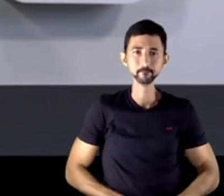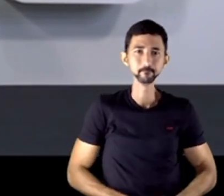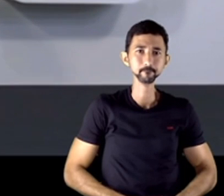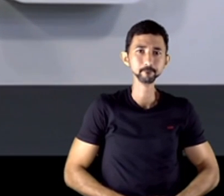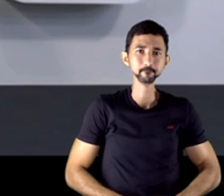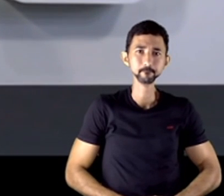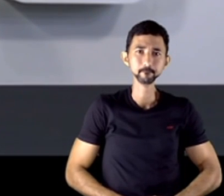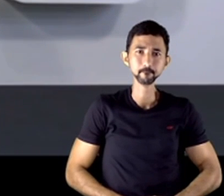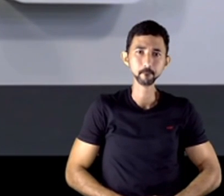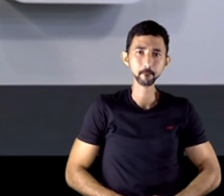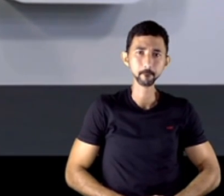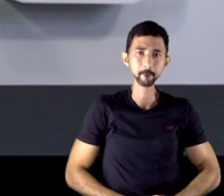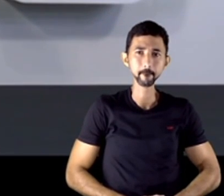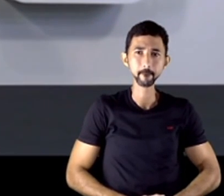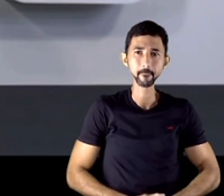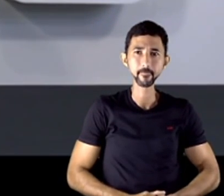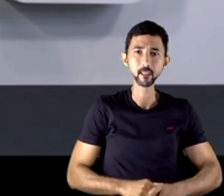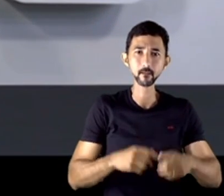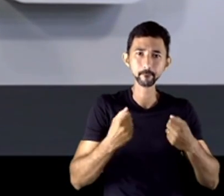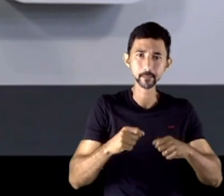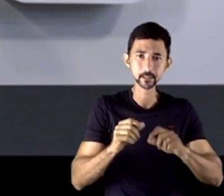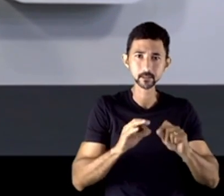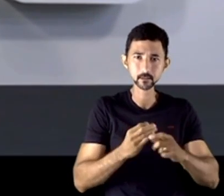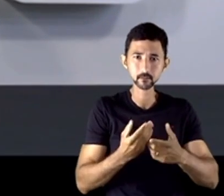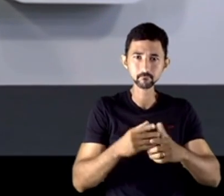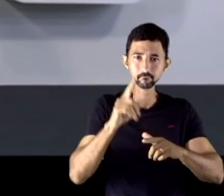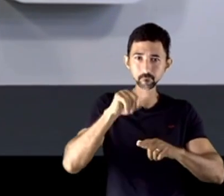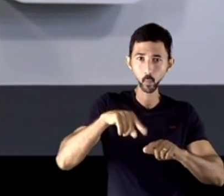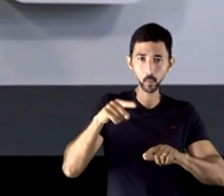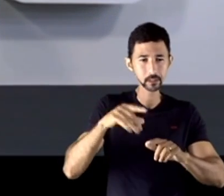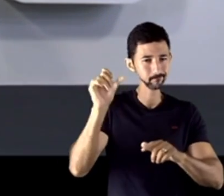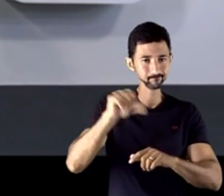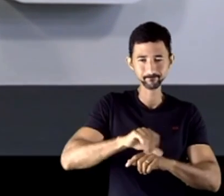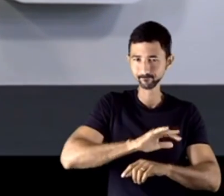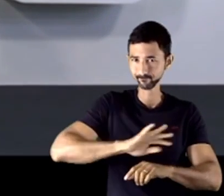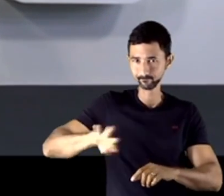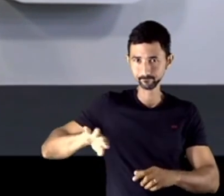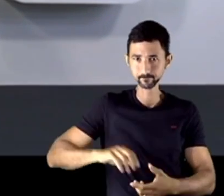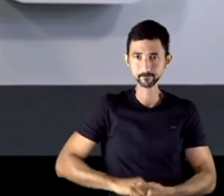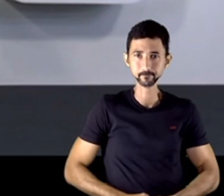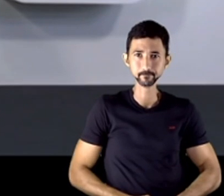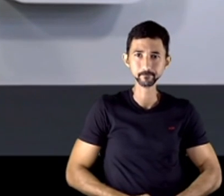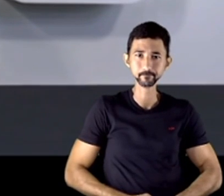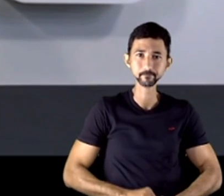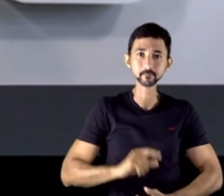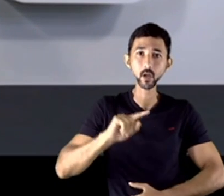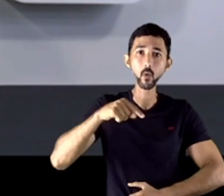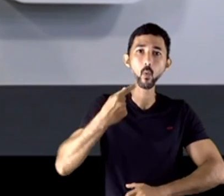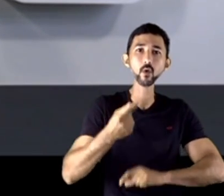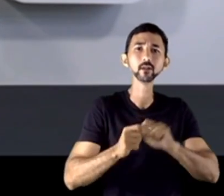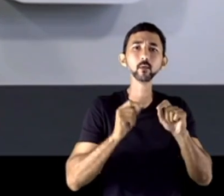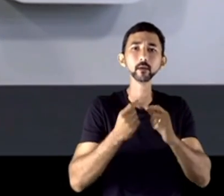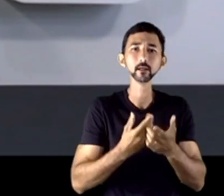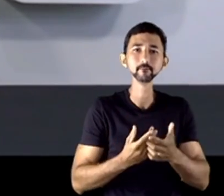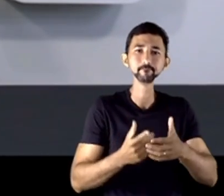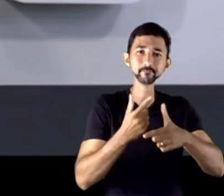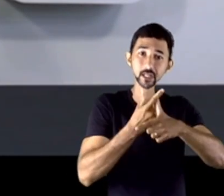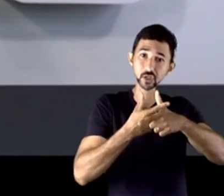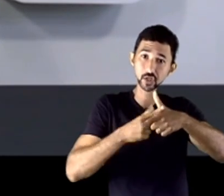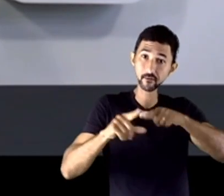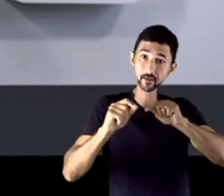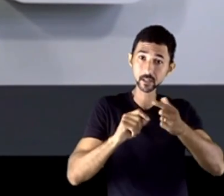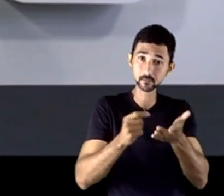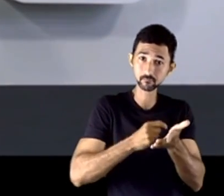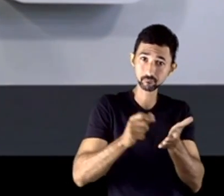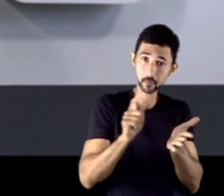Então, negócio cancelado. A outra possibilidade é dividir lá